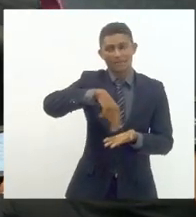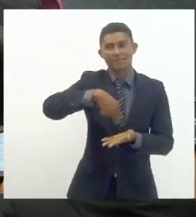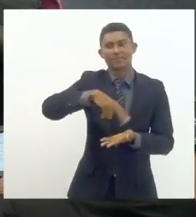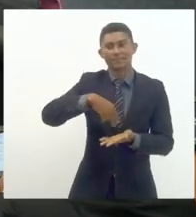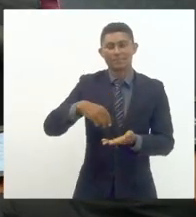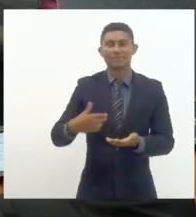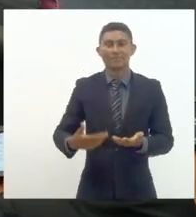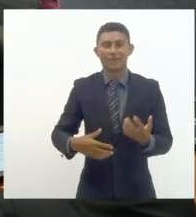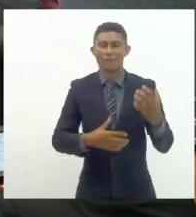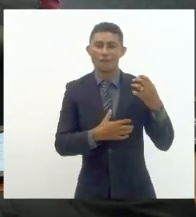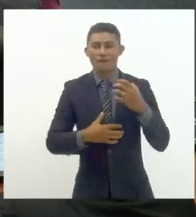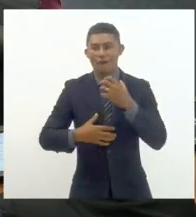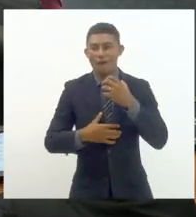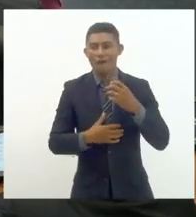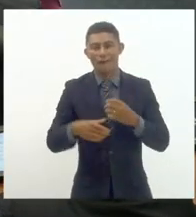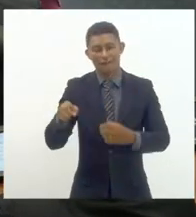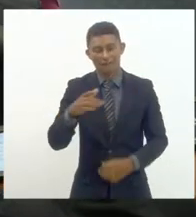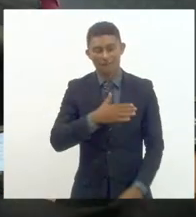dançarino de forró.